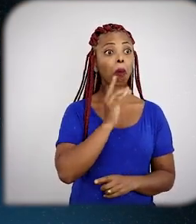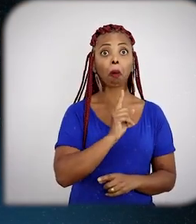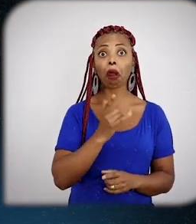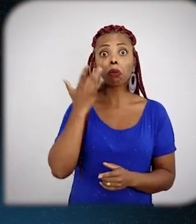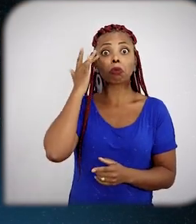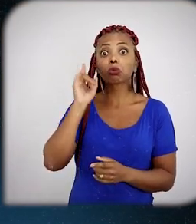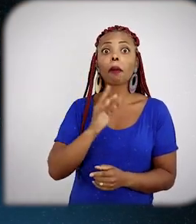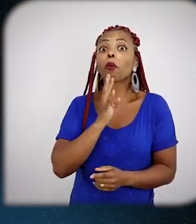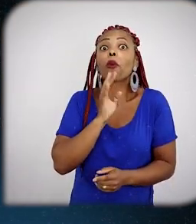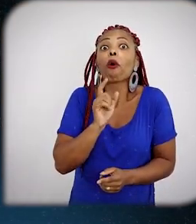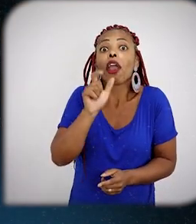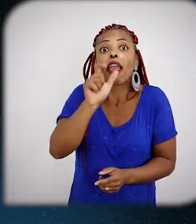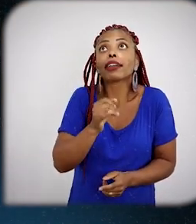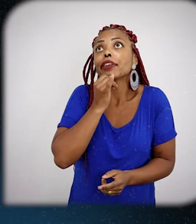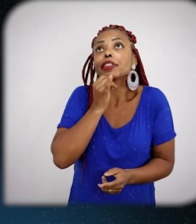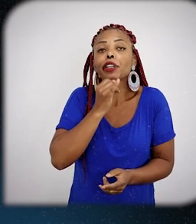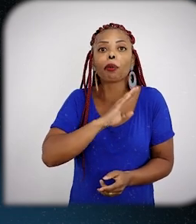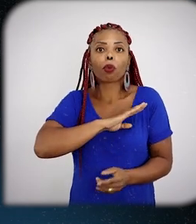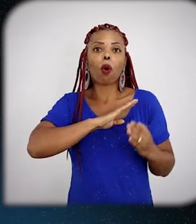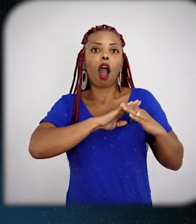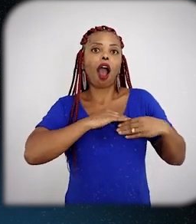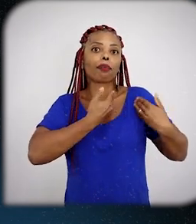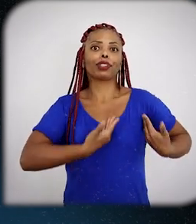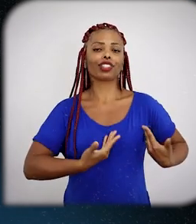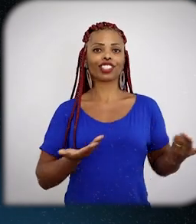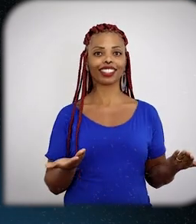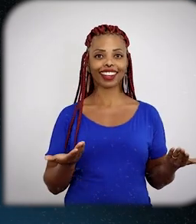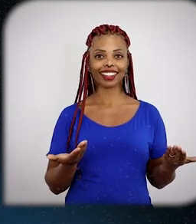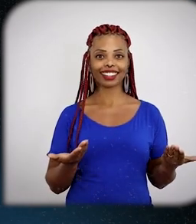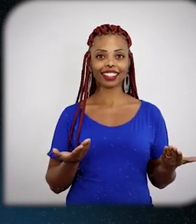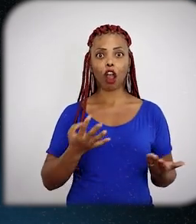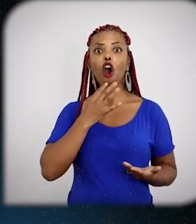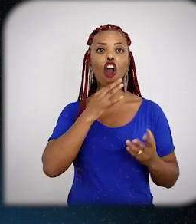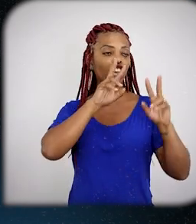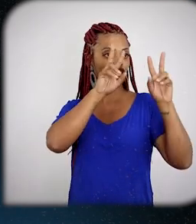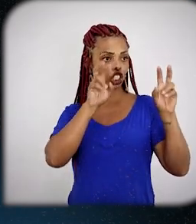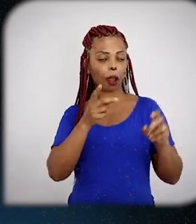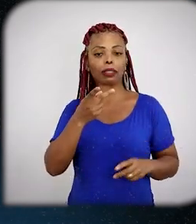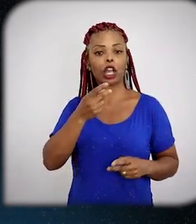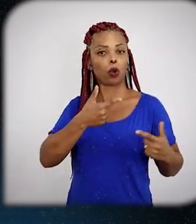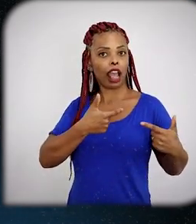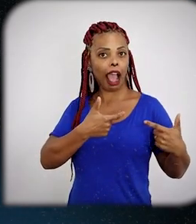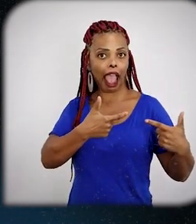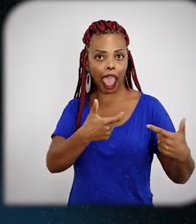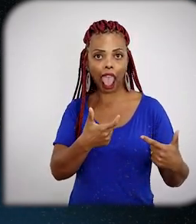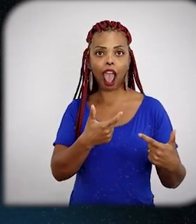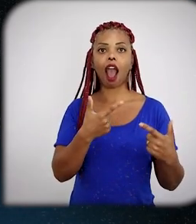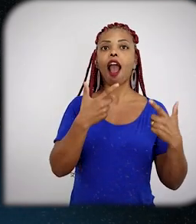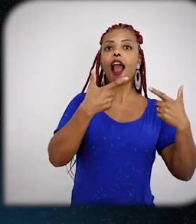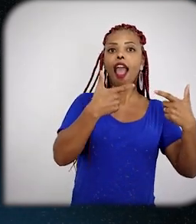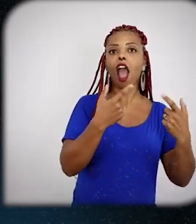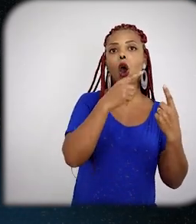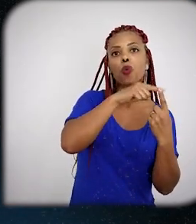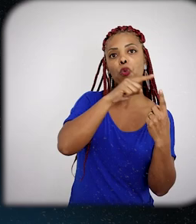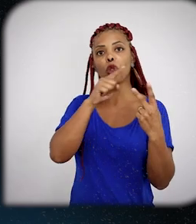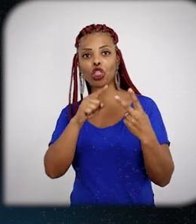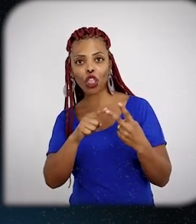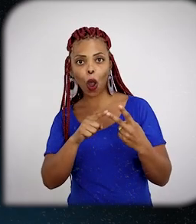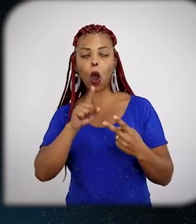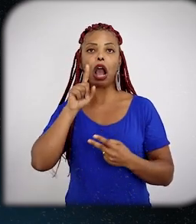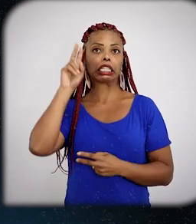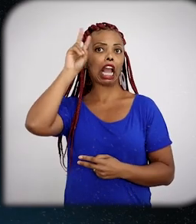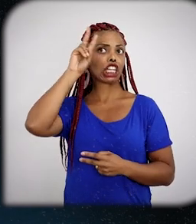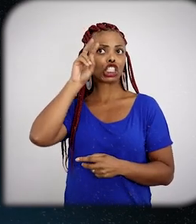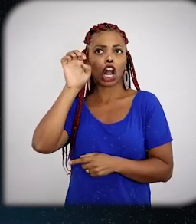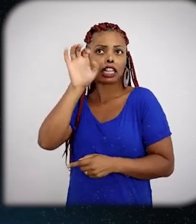têm acesso à obra, por exemplo, do Abdias do Nascimento. Quer dizer, se conhece muito de Segunda Guerra, né, das histórias das duas guerras,